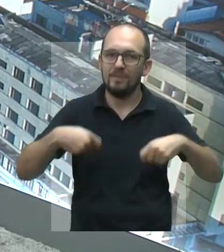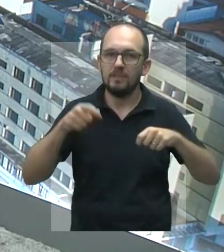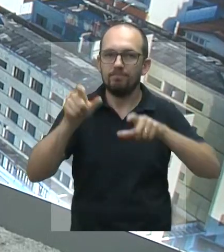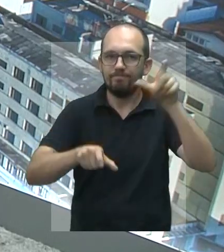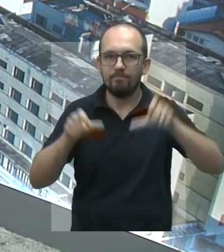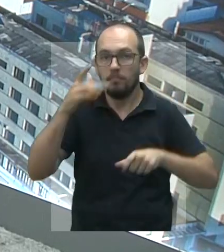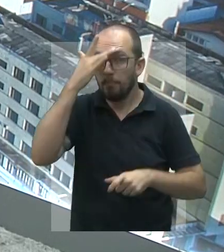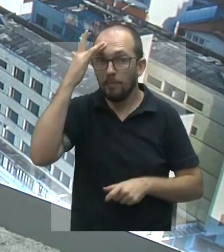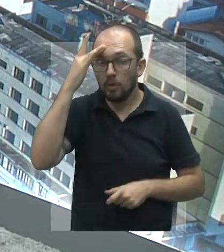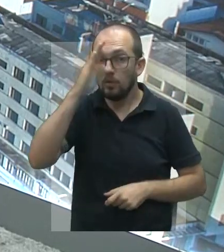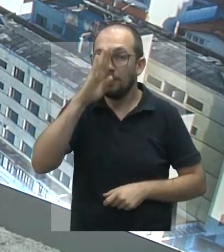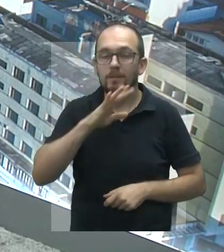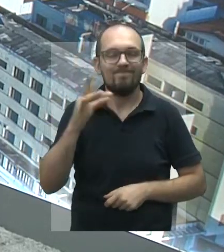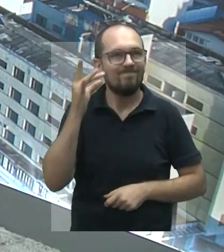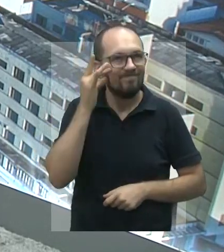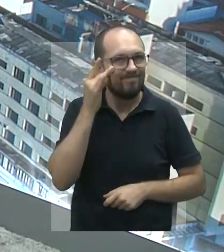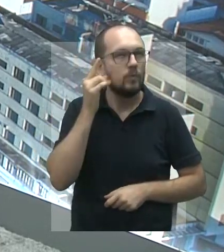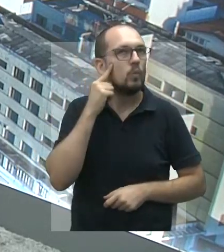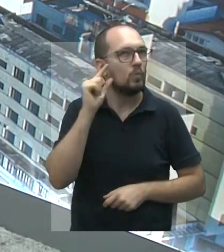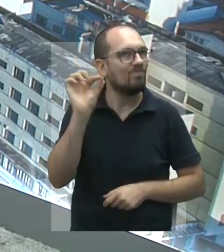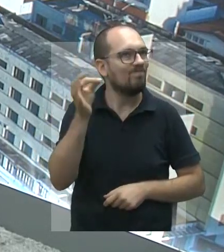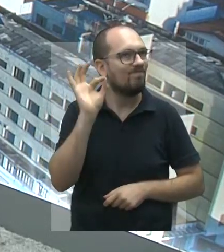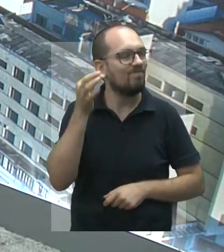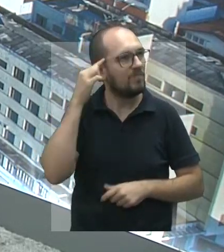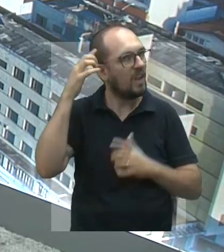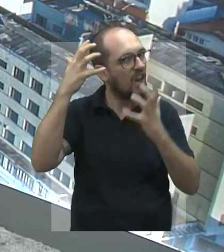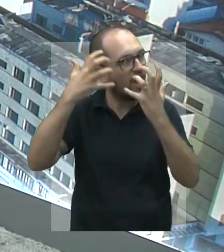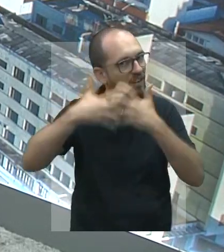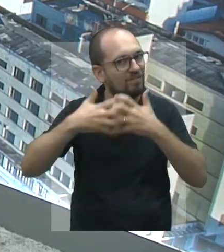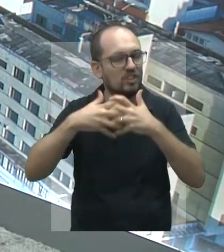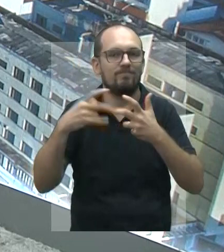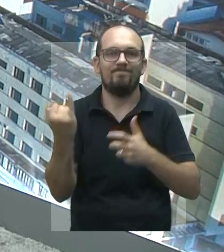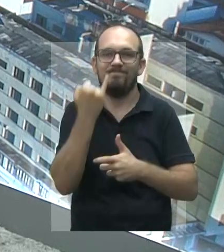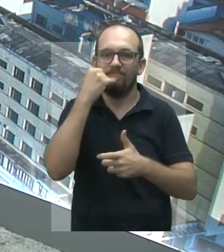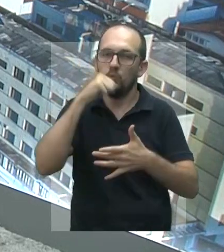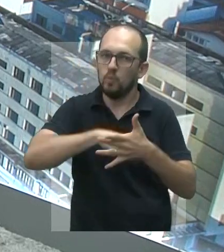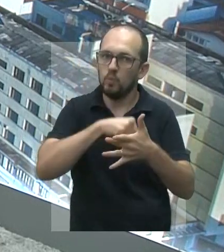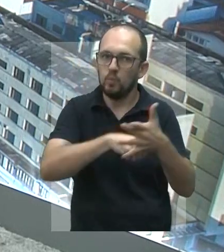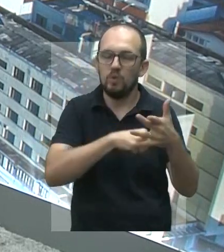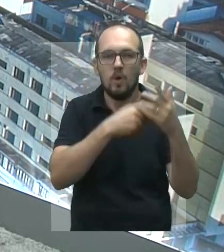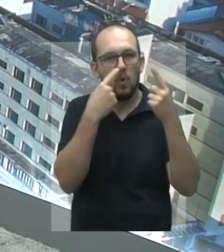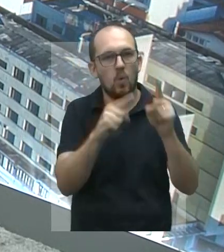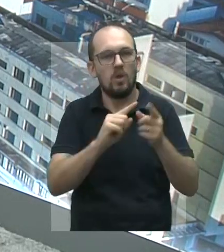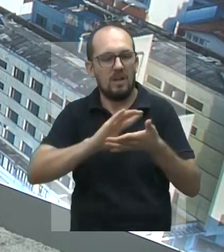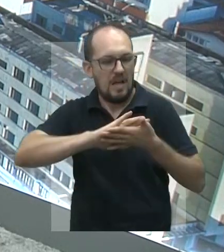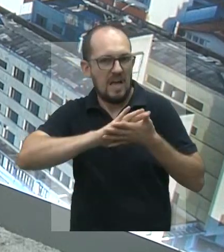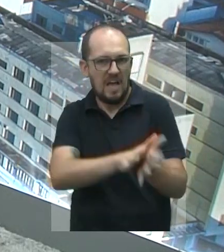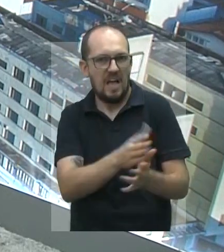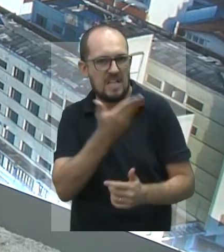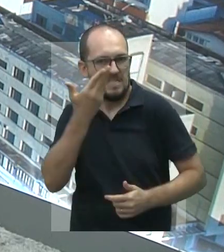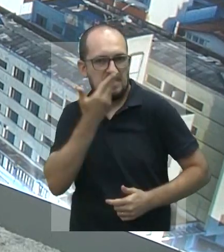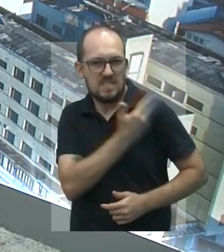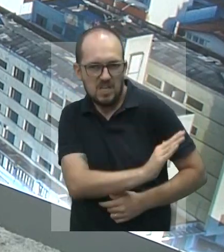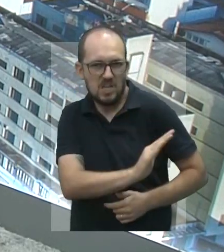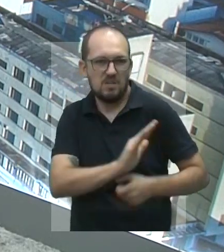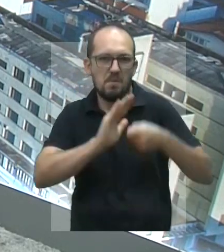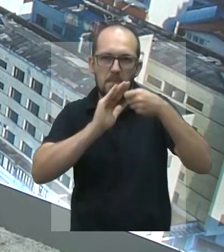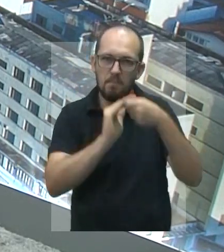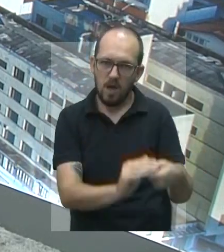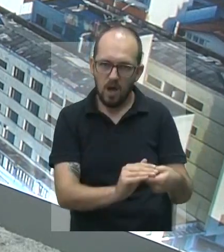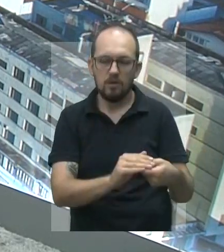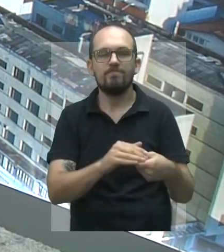em refletir sobre a importância da luta contra o racismo, contra o preconceito e